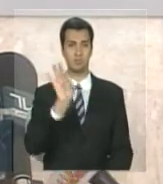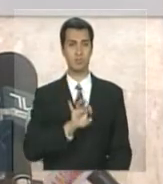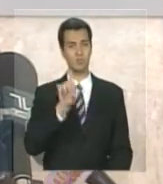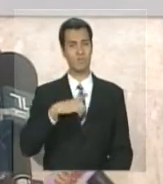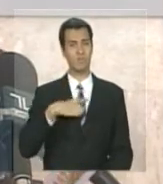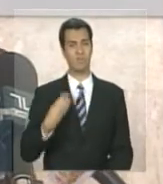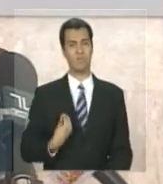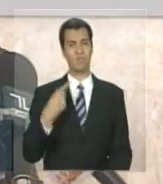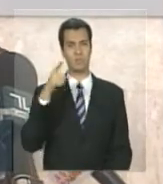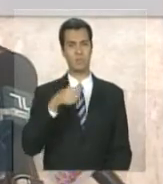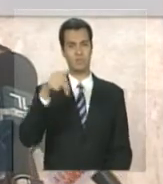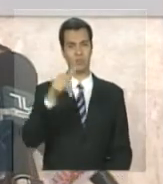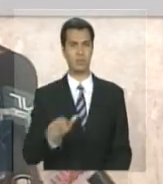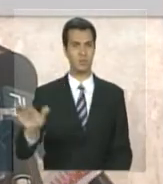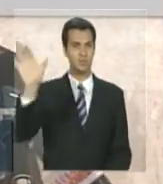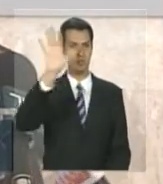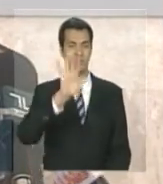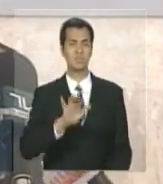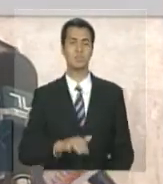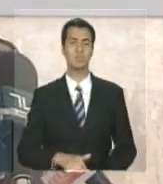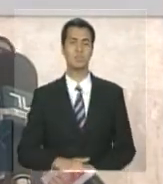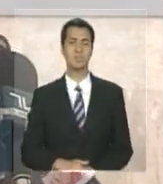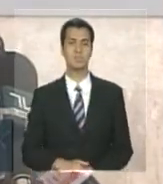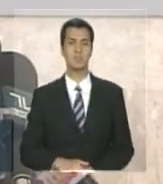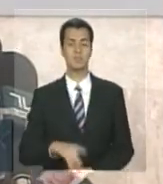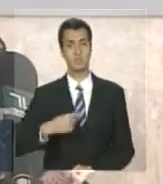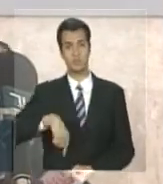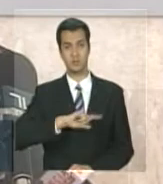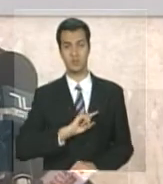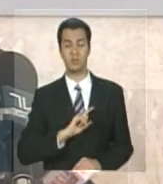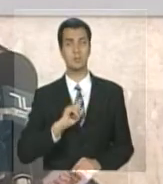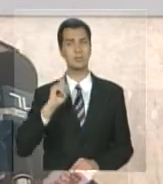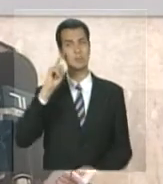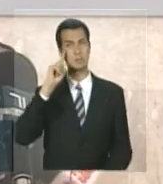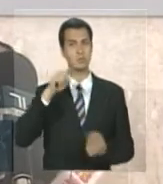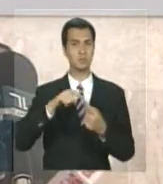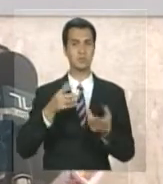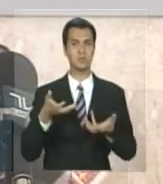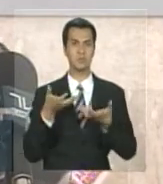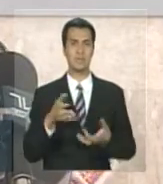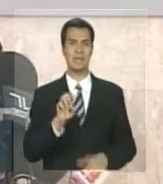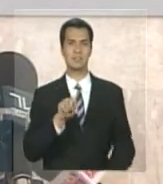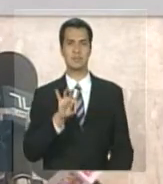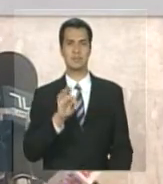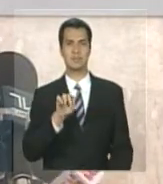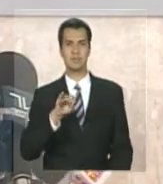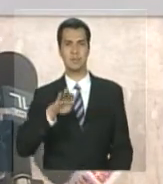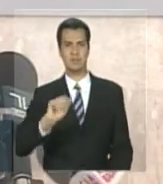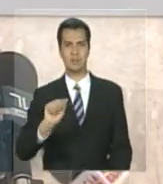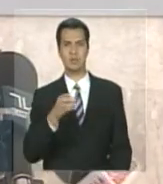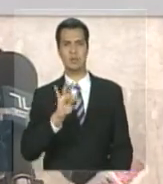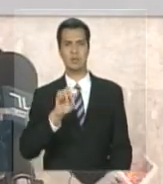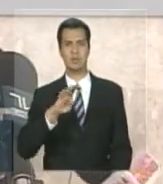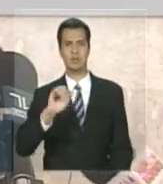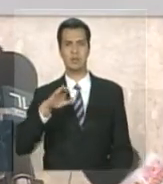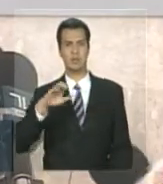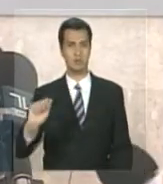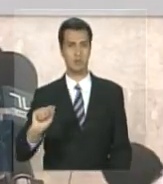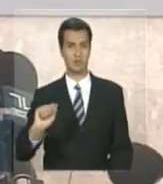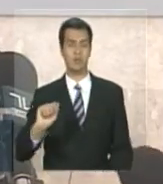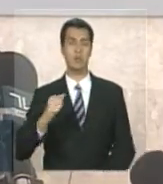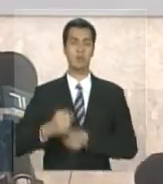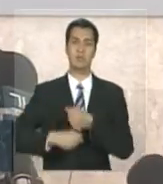Nordeste, e nós tínhamos uma perspectiva de fazer esse atendimento de assistência técnica distribuídos esse ano e o próximo ano, e